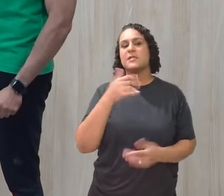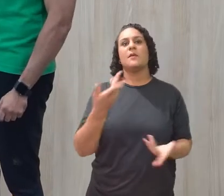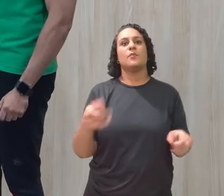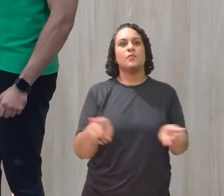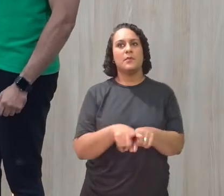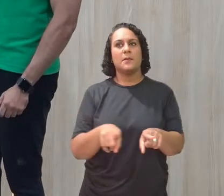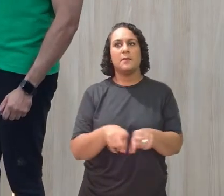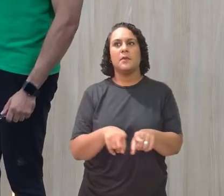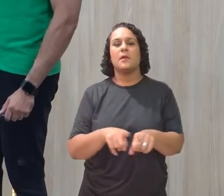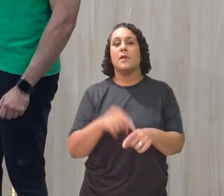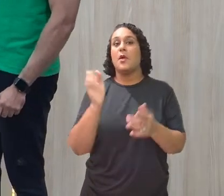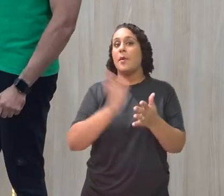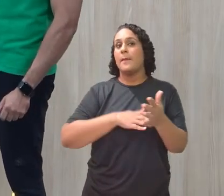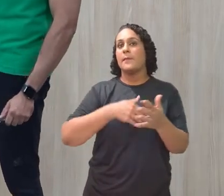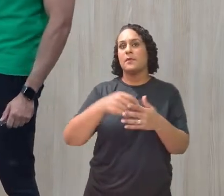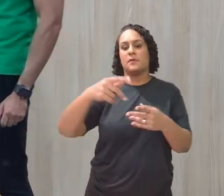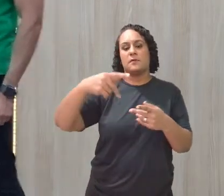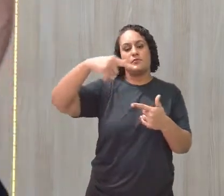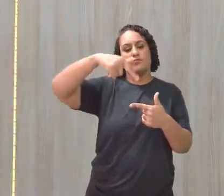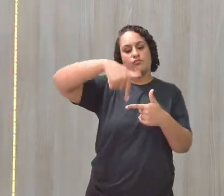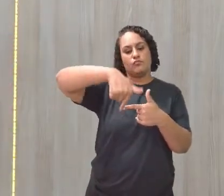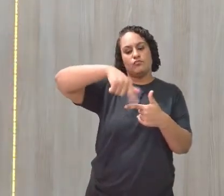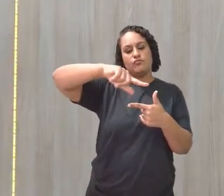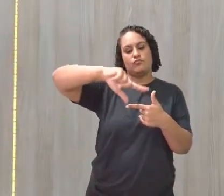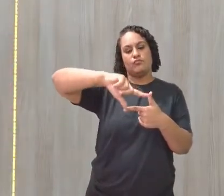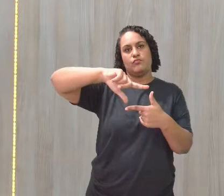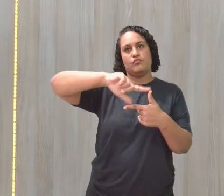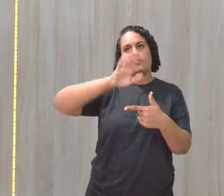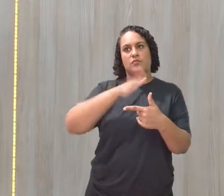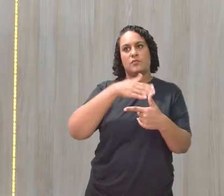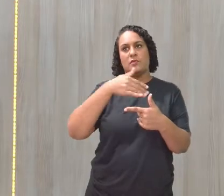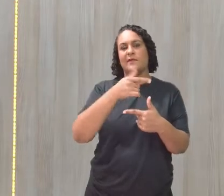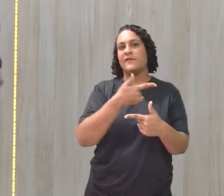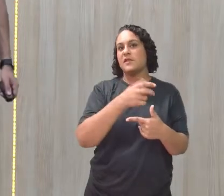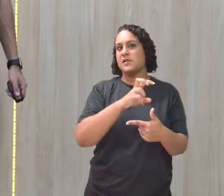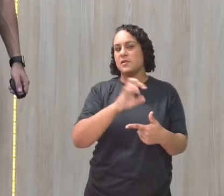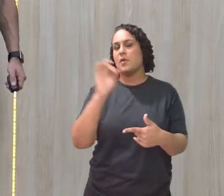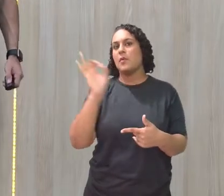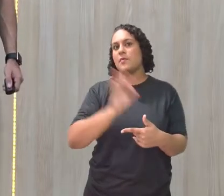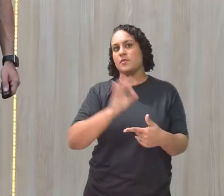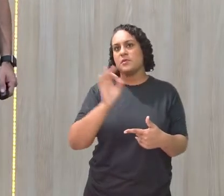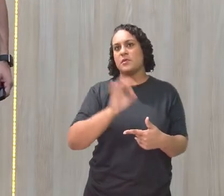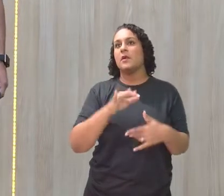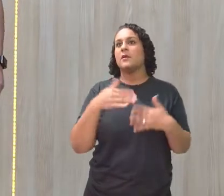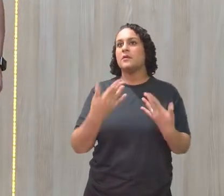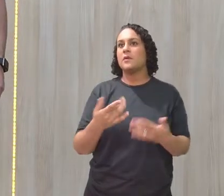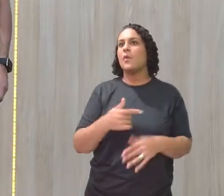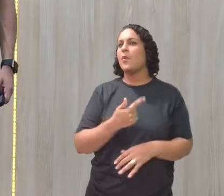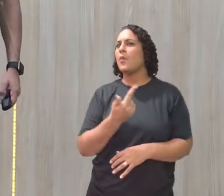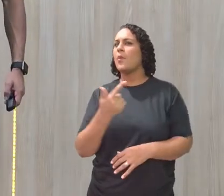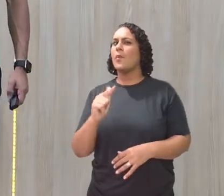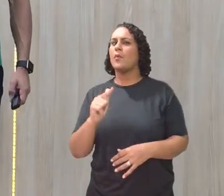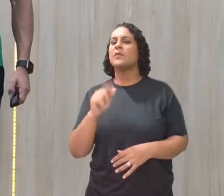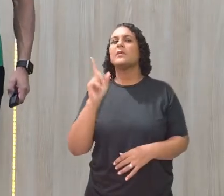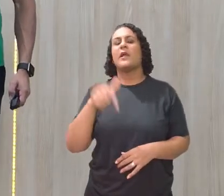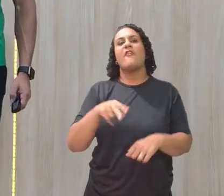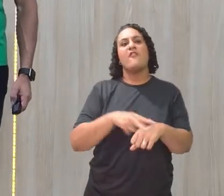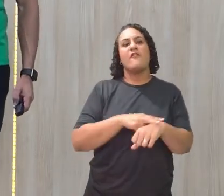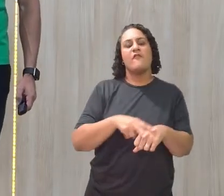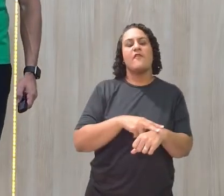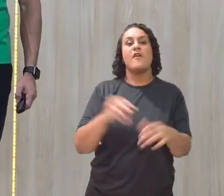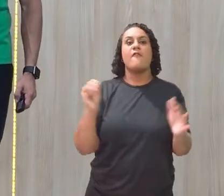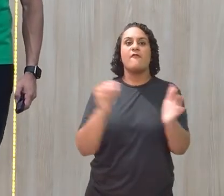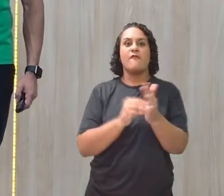pintei aqui 25%, essa partezinha aqui que está de verde representa o que falta